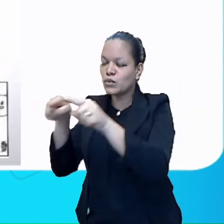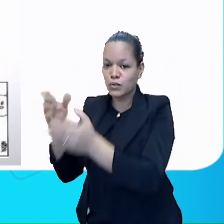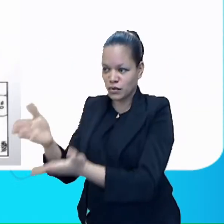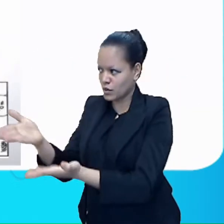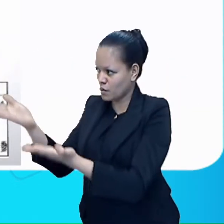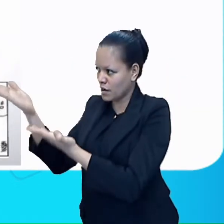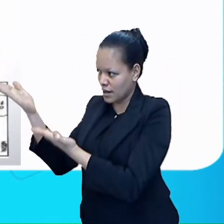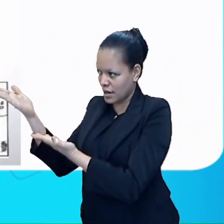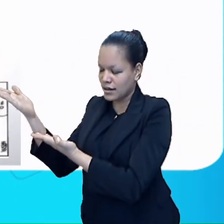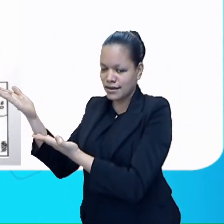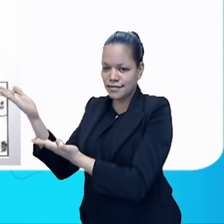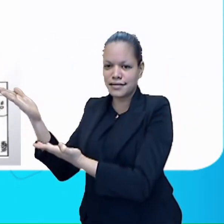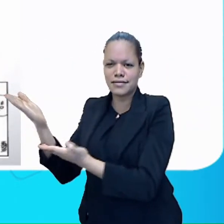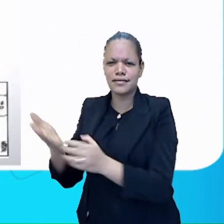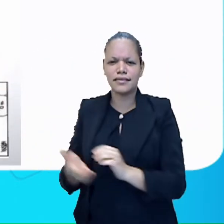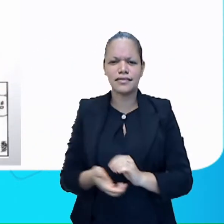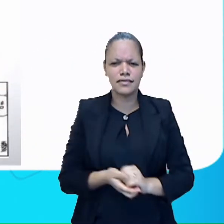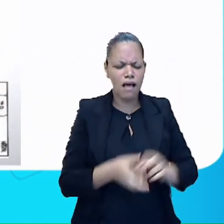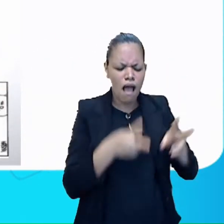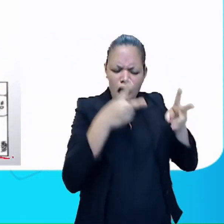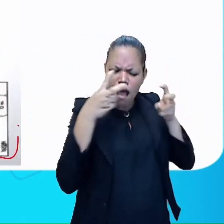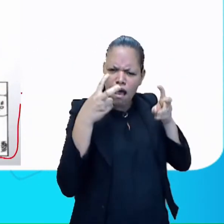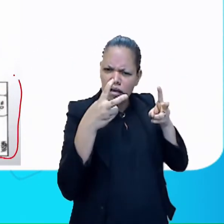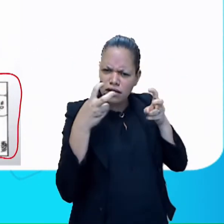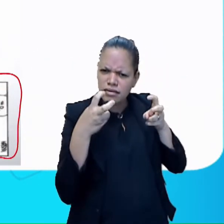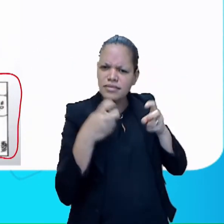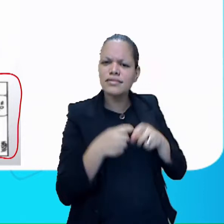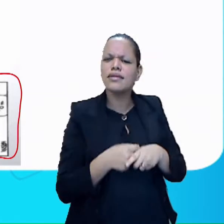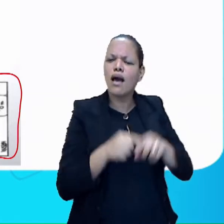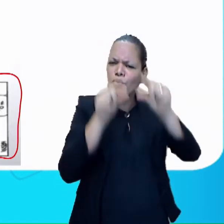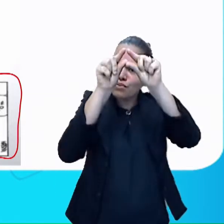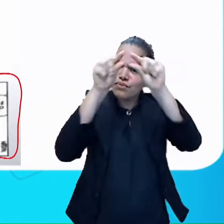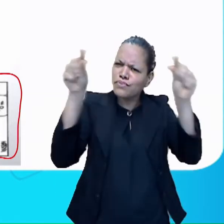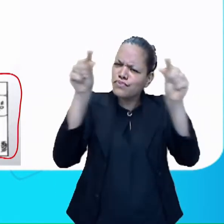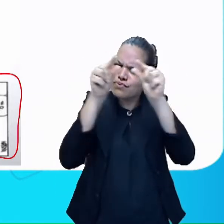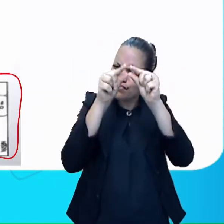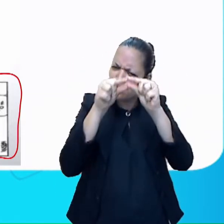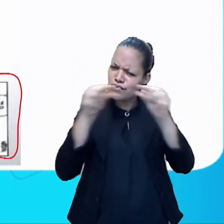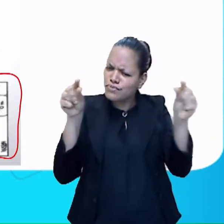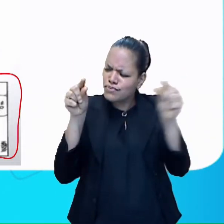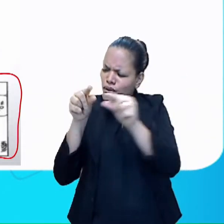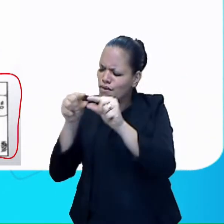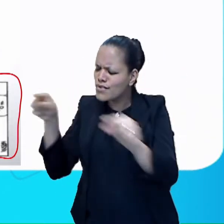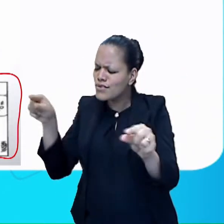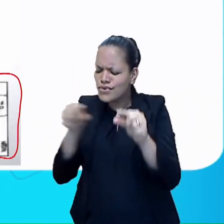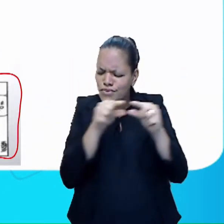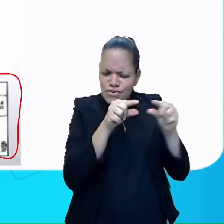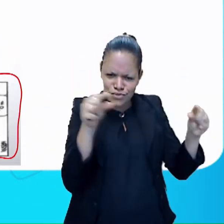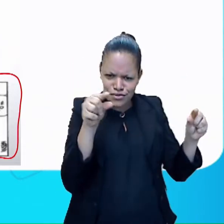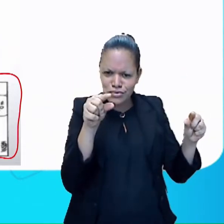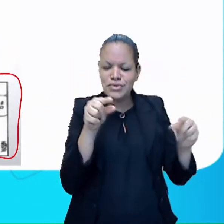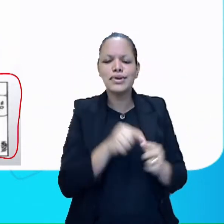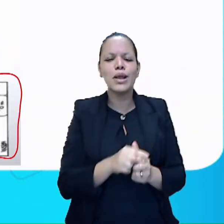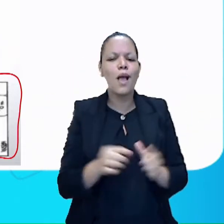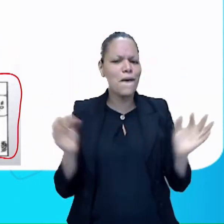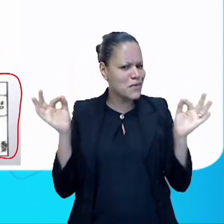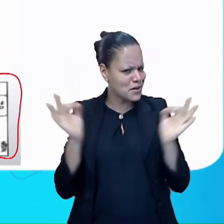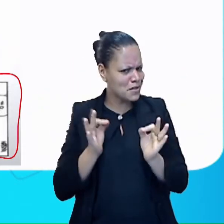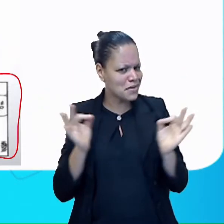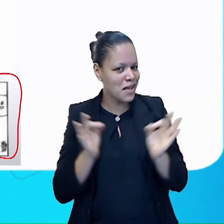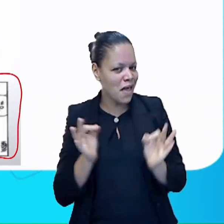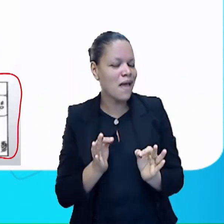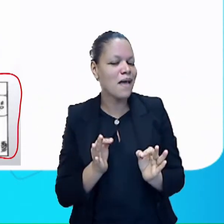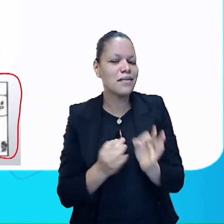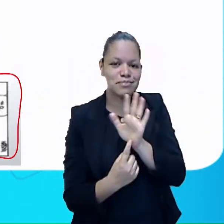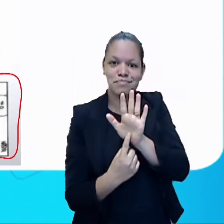Vou marcar aqui para vocês verem, ó. É uma tirinha mesmo, não parece uma tirinha de papel? E é justamente dessa forma